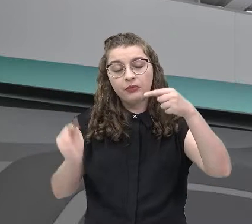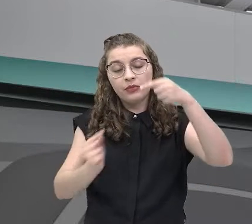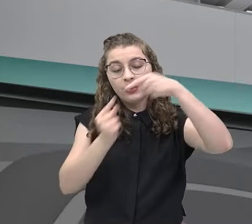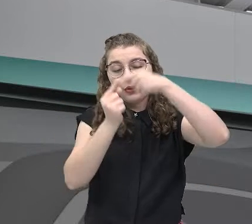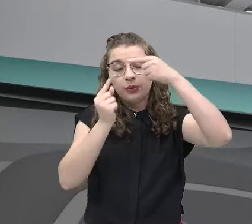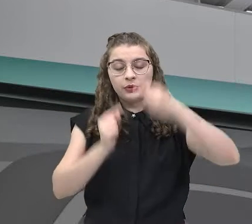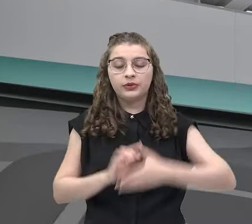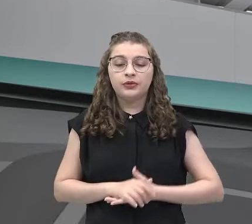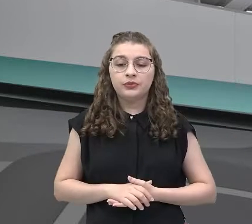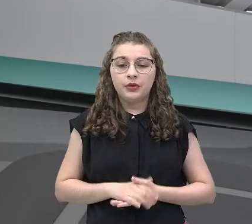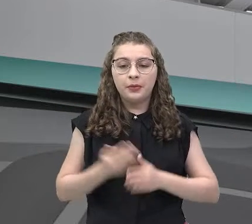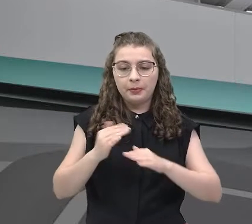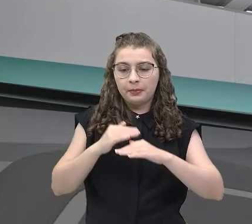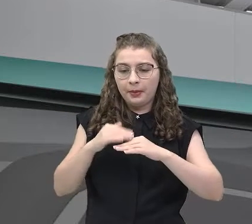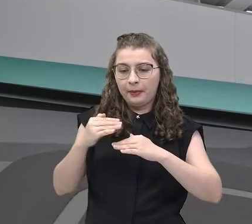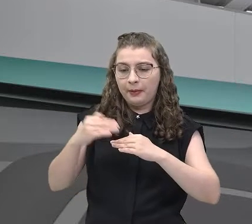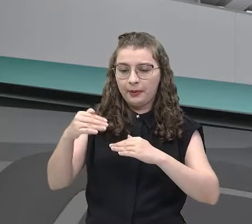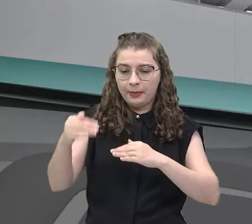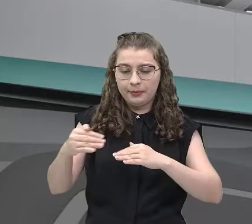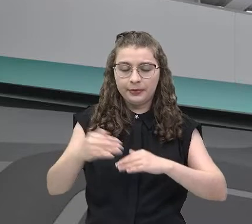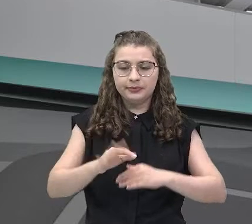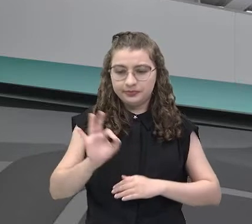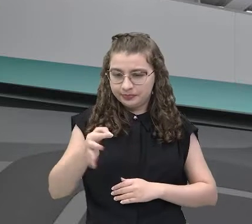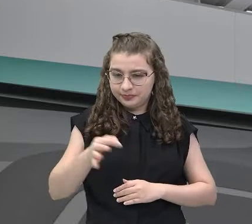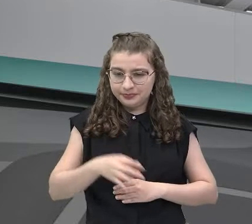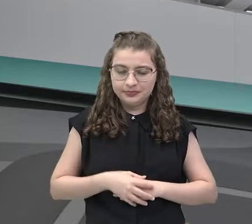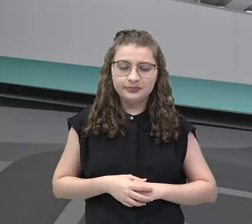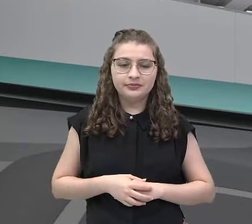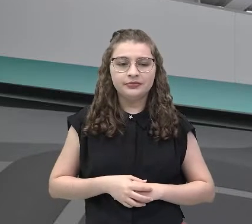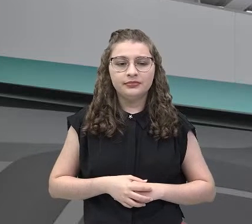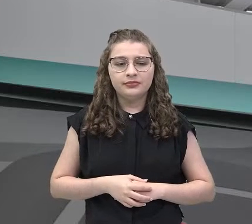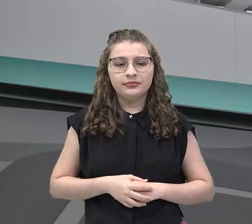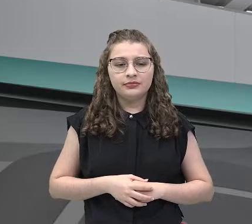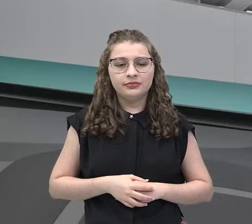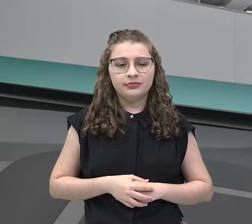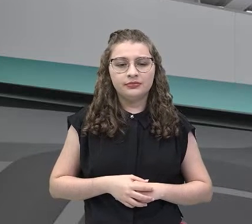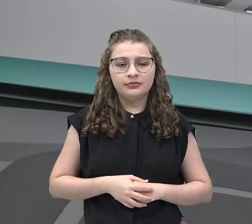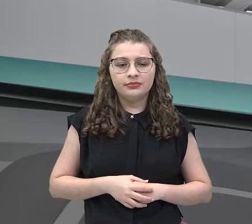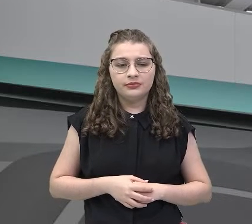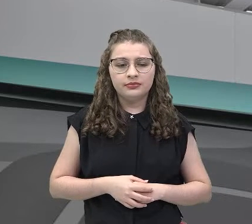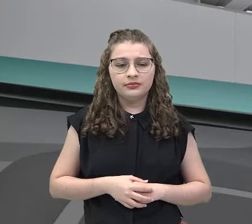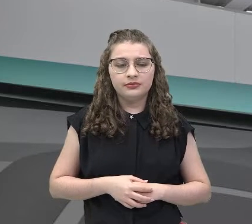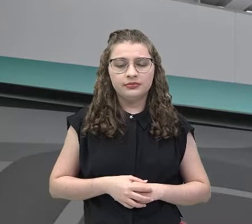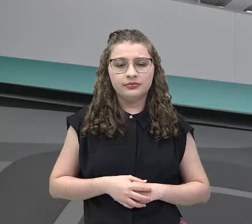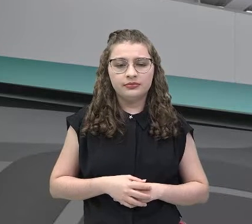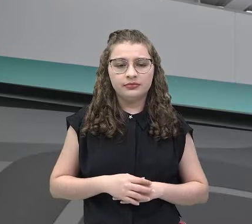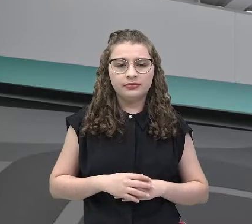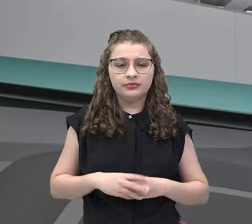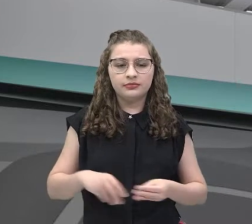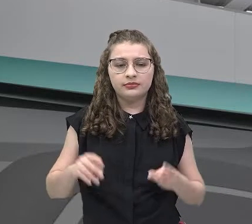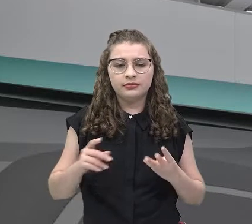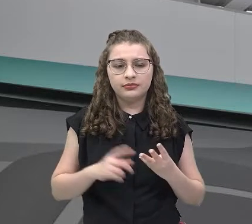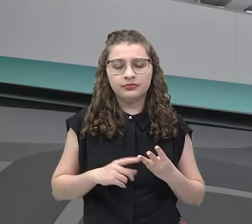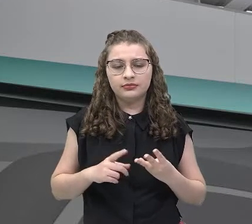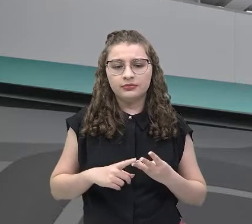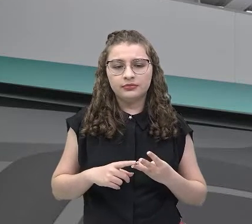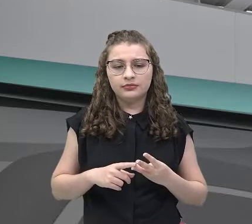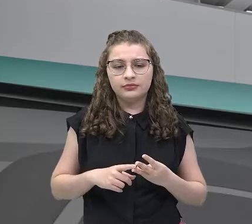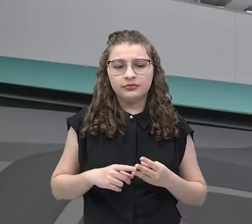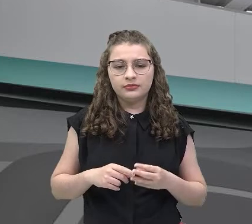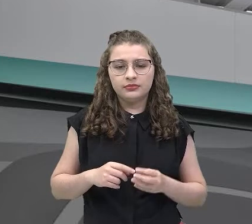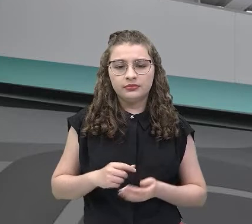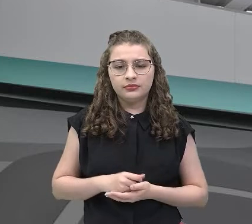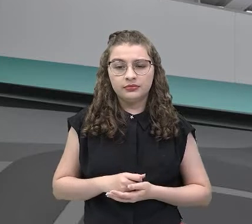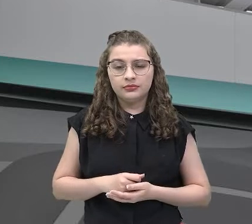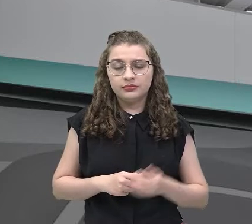anteriormente. É tipo um passo a passo, é uma sequência, tudo bem? O que mais? Como que você pode usar essa estratégia? Ler o primeiro